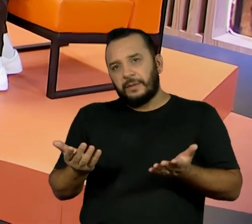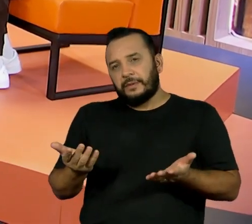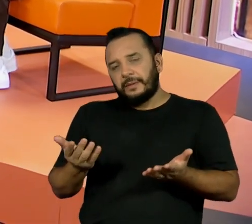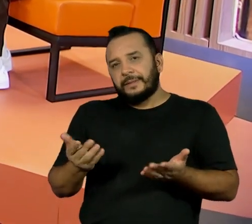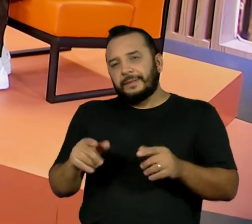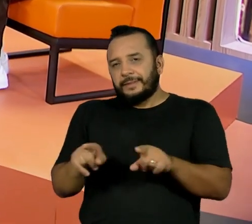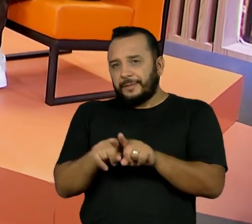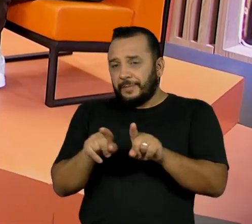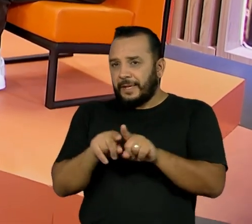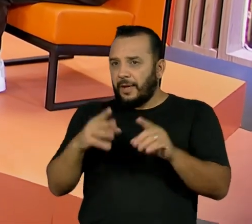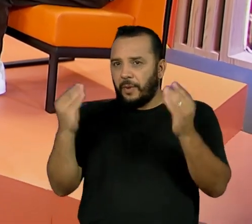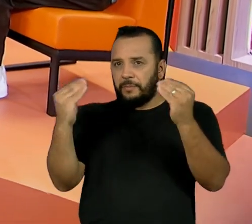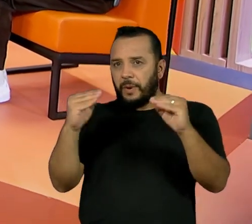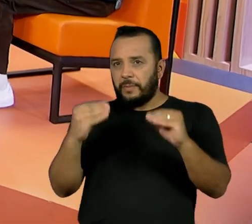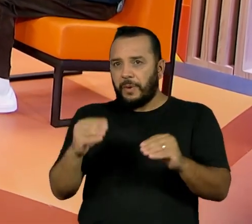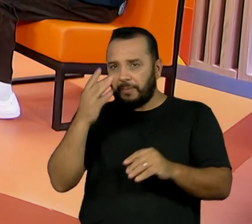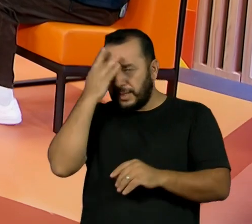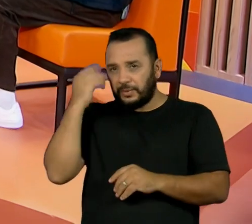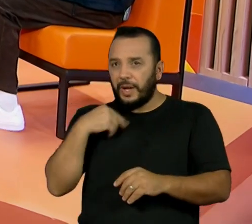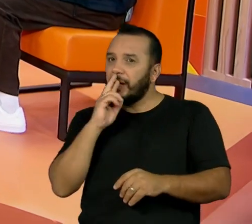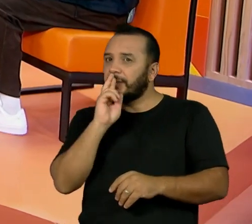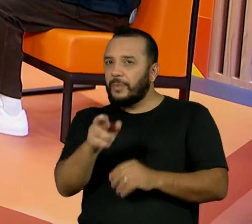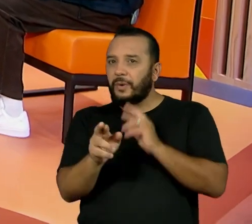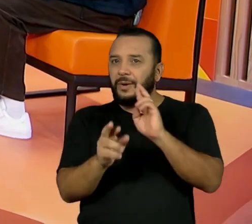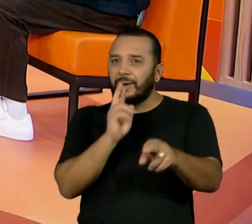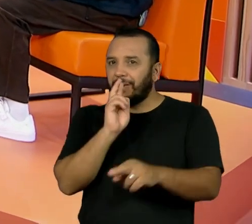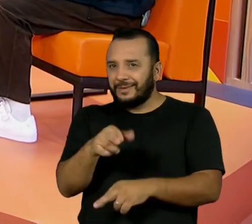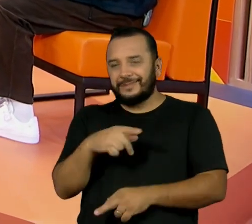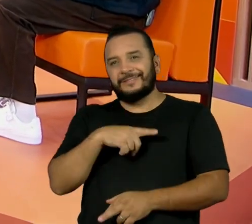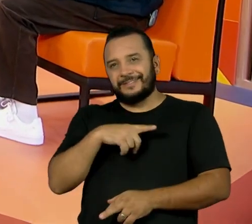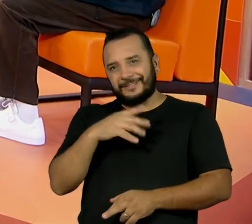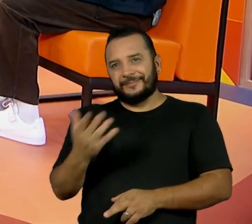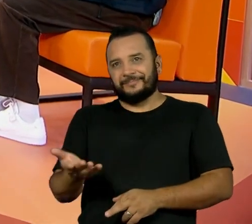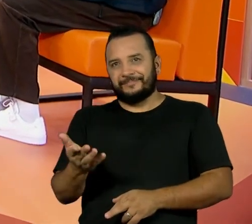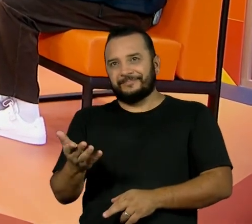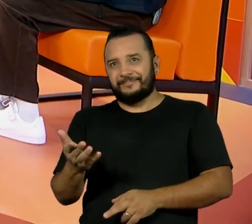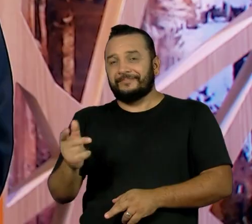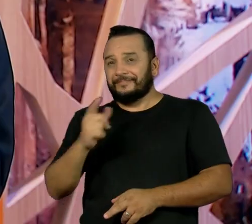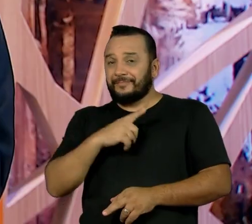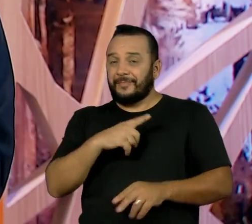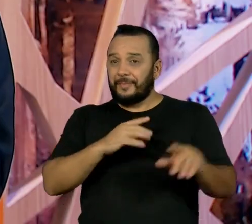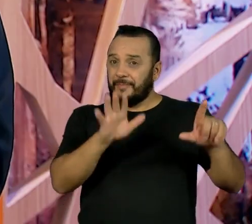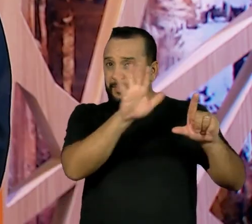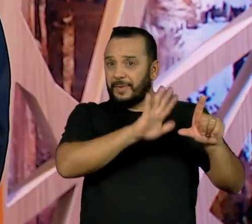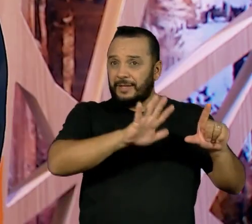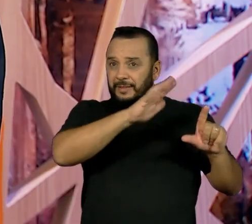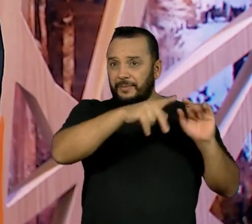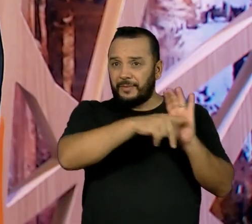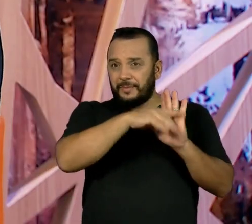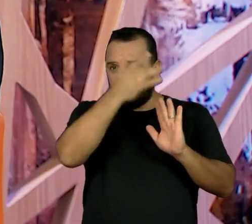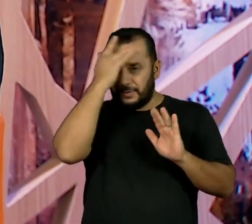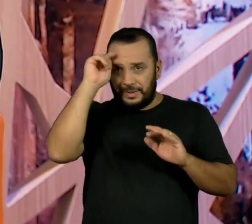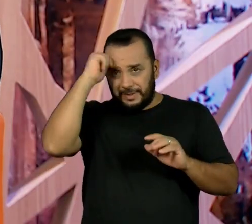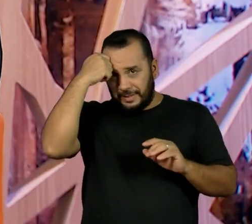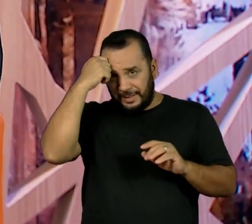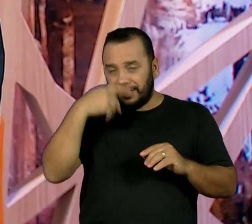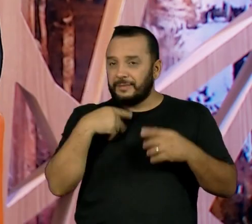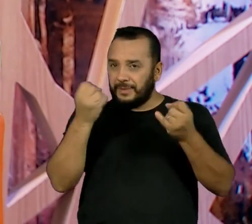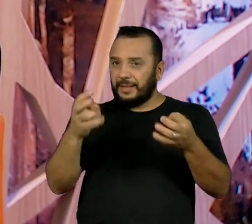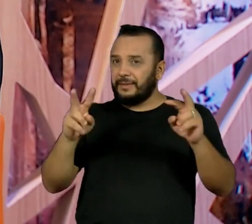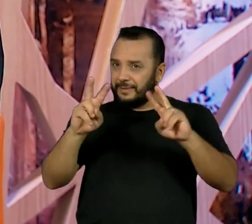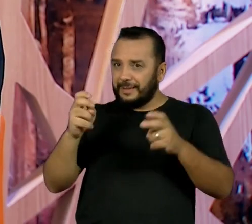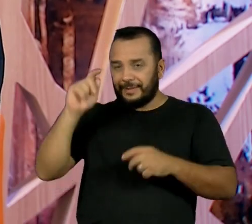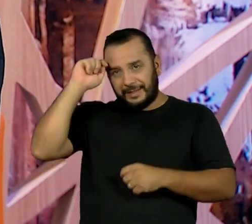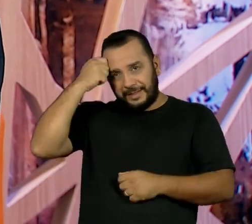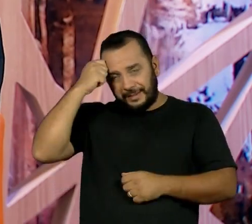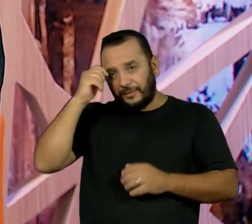uma diferença do trato, eu digo, Porque são páginas de pessoas negras falando sobre pessoas negras e